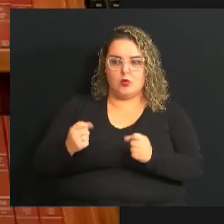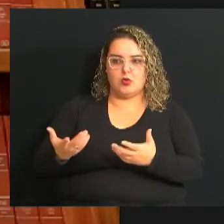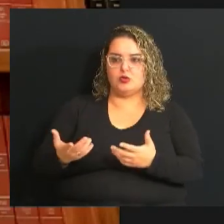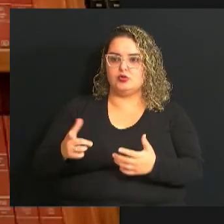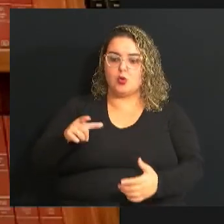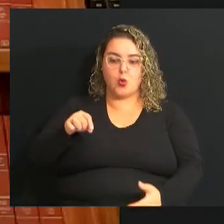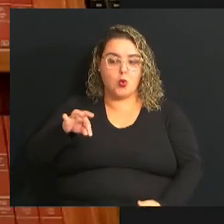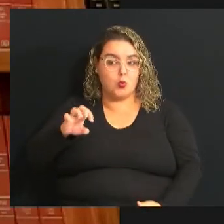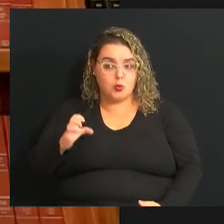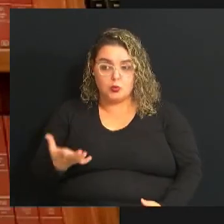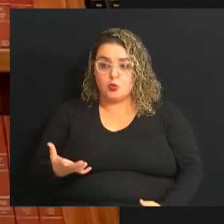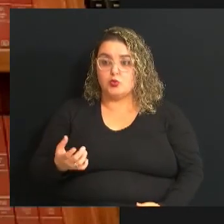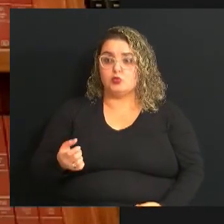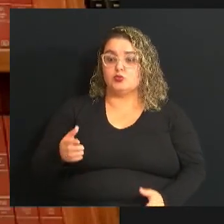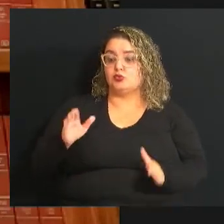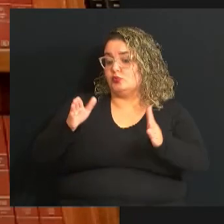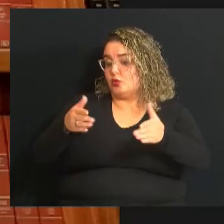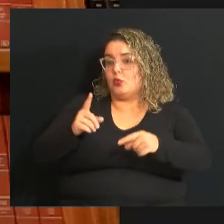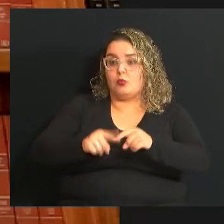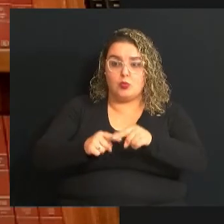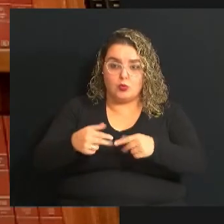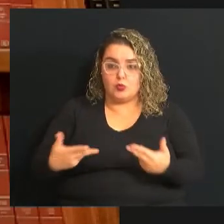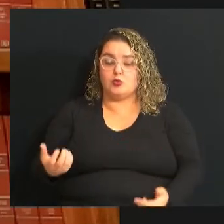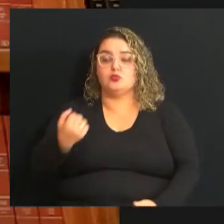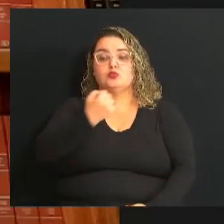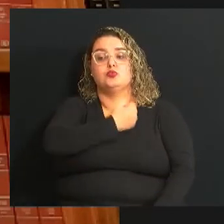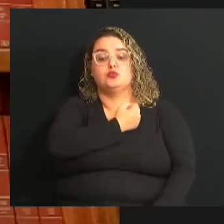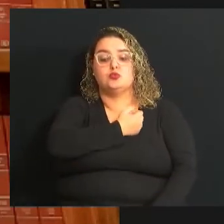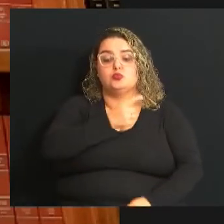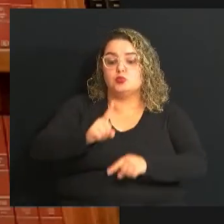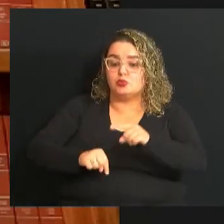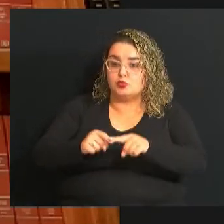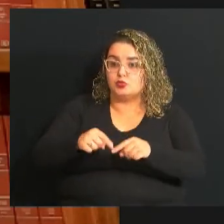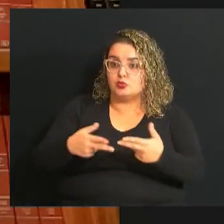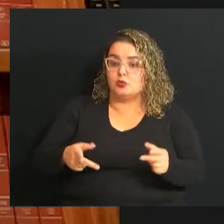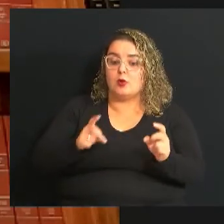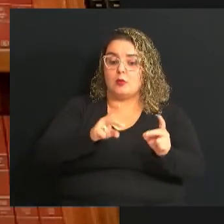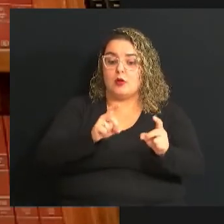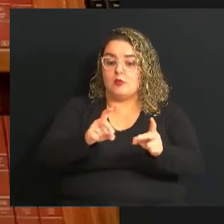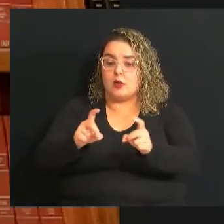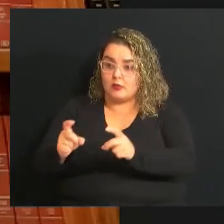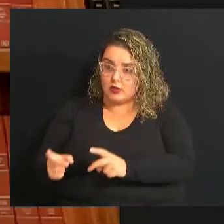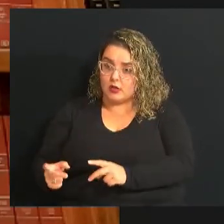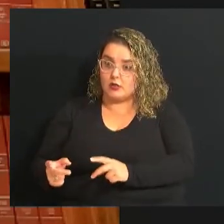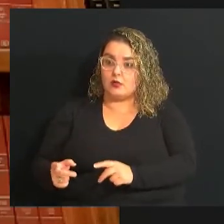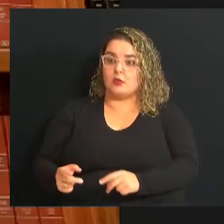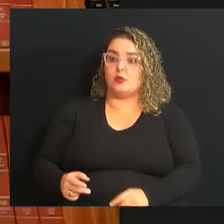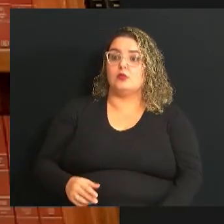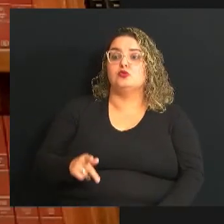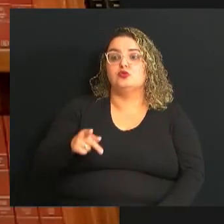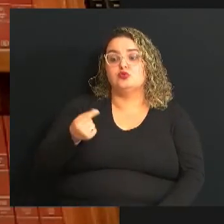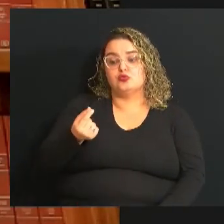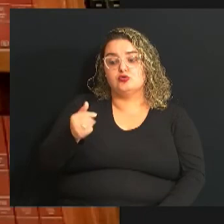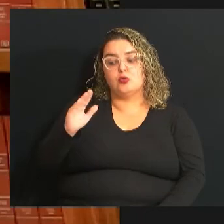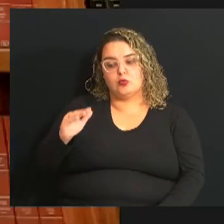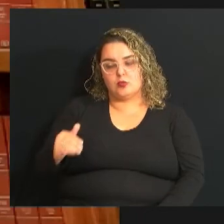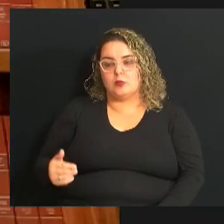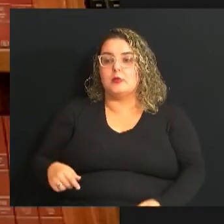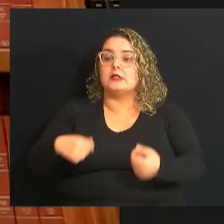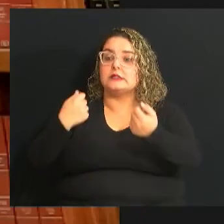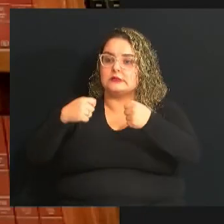vacinal incompleto, ou seja, não tinham recebido as 4 doses do imunizante. E do total